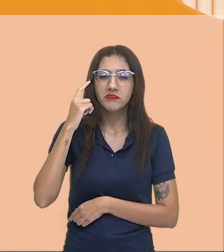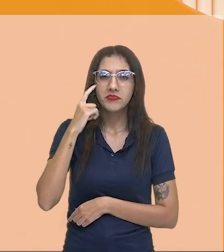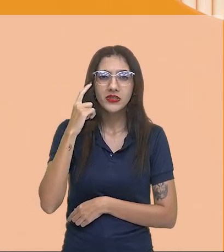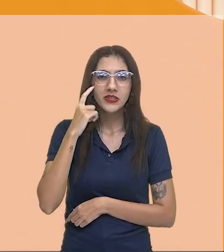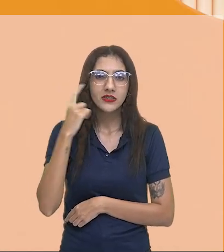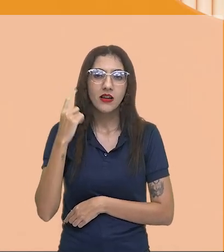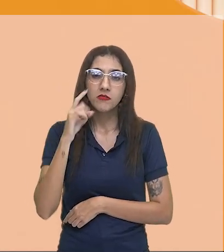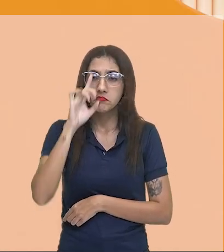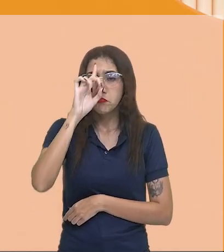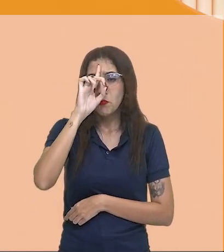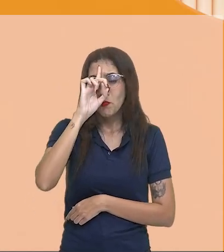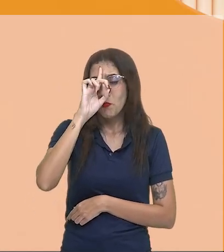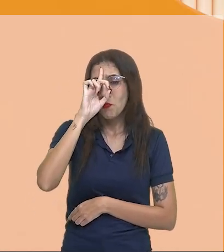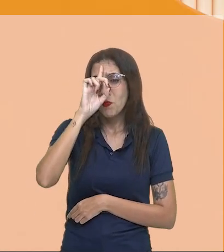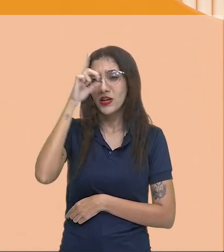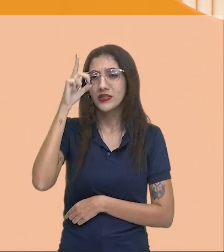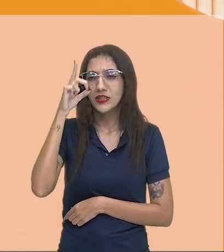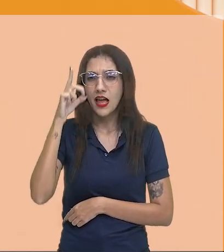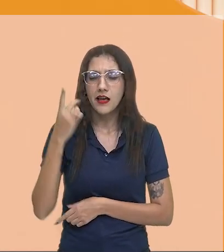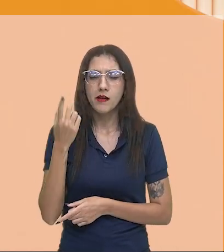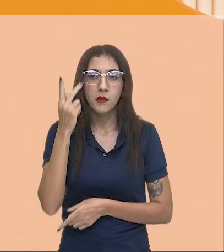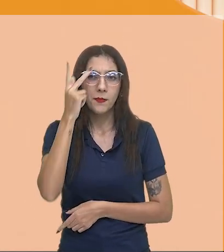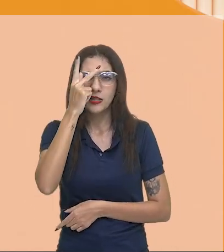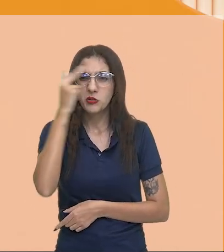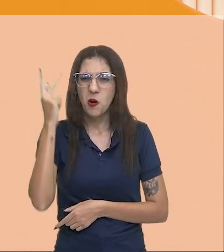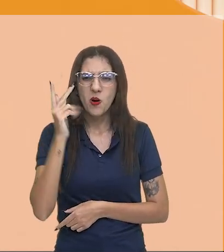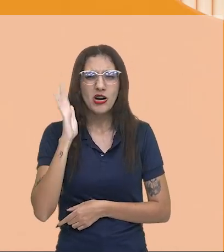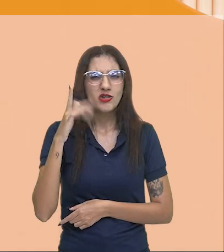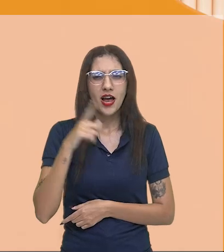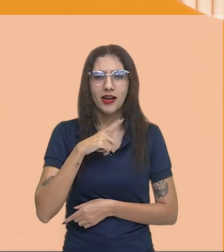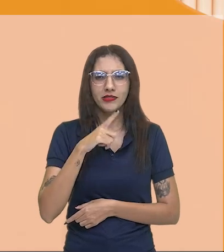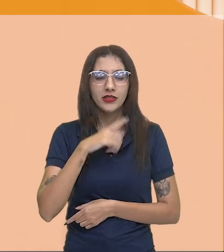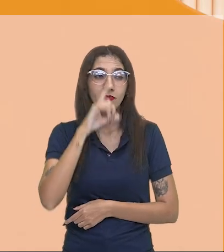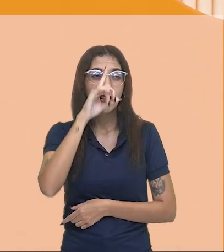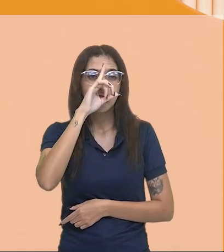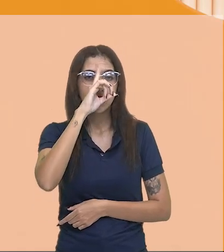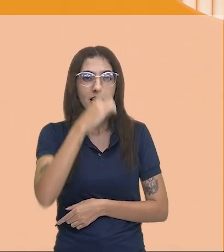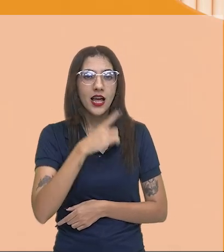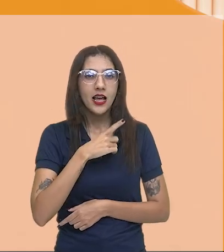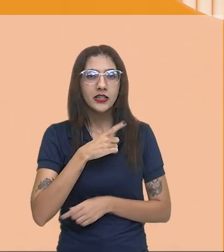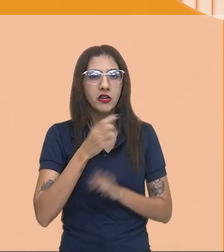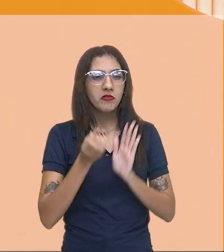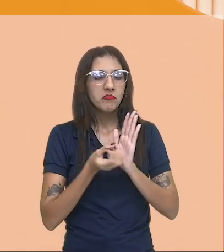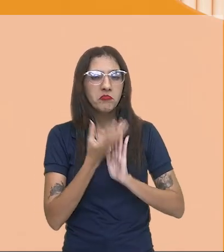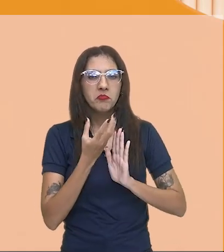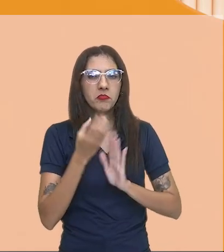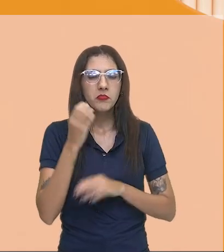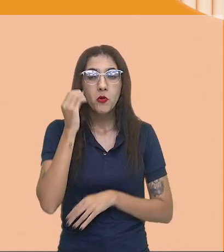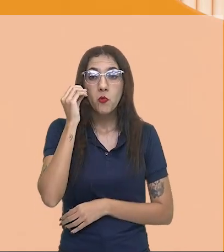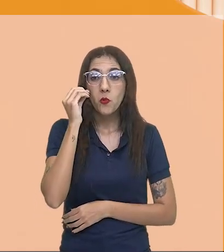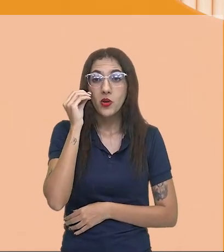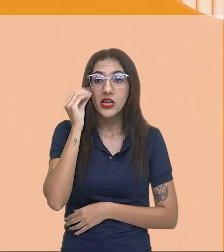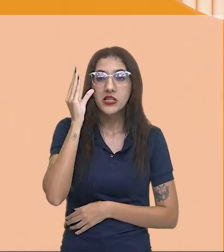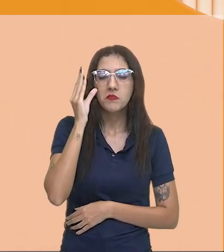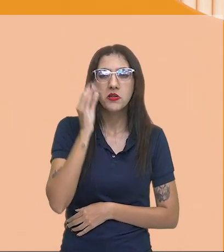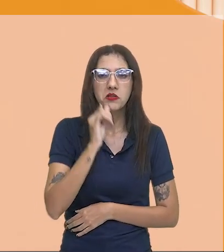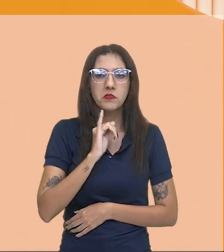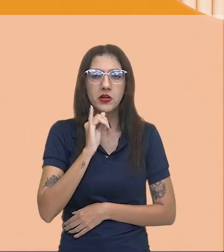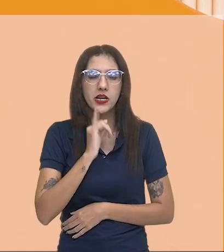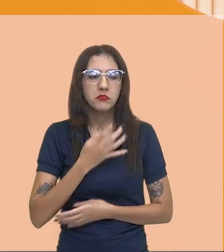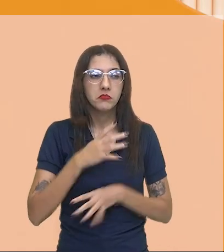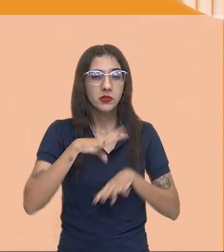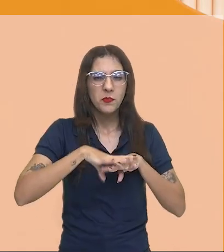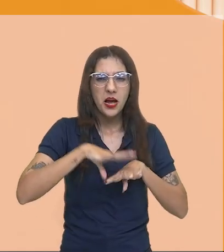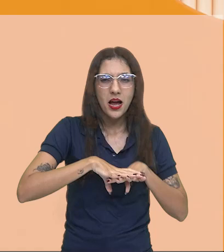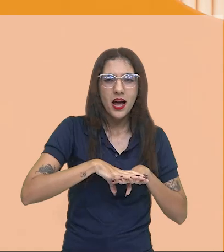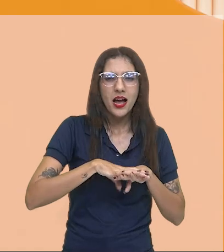foi idealizado por um estudioso, por um cientista que fundamentou seus conhecimentos na física, na